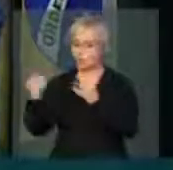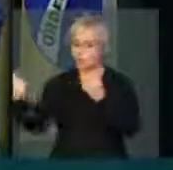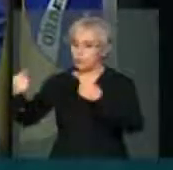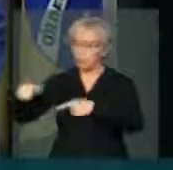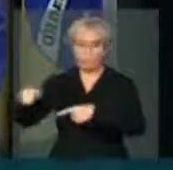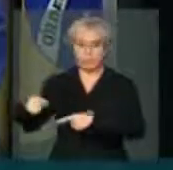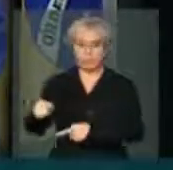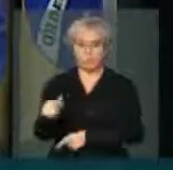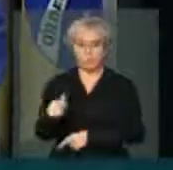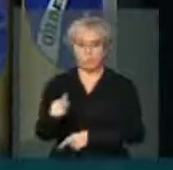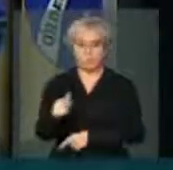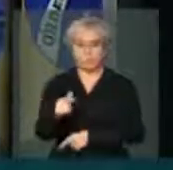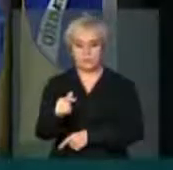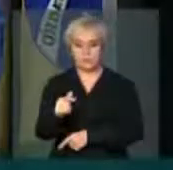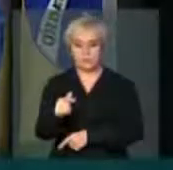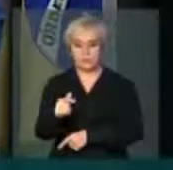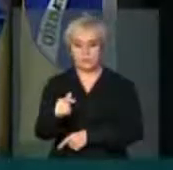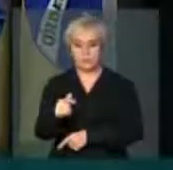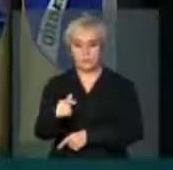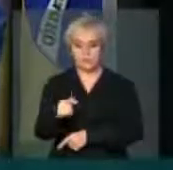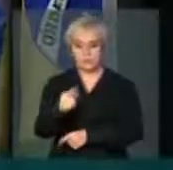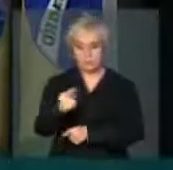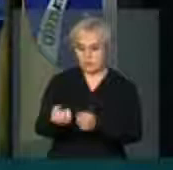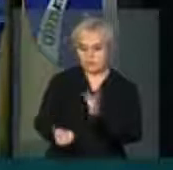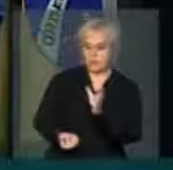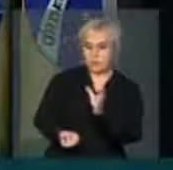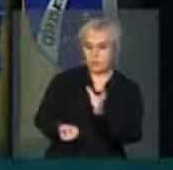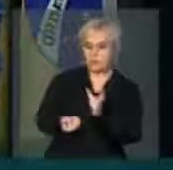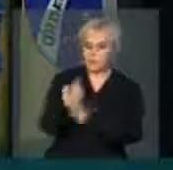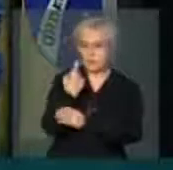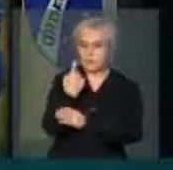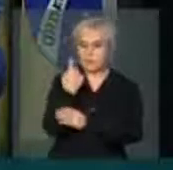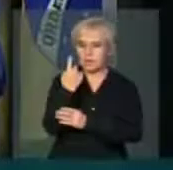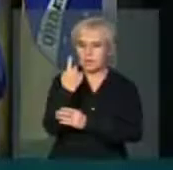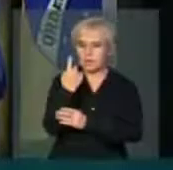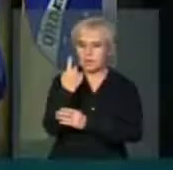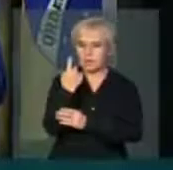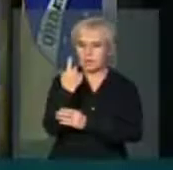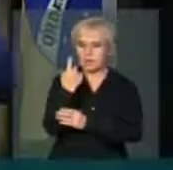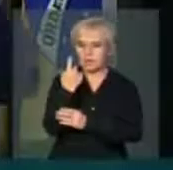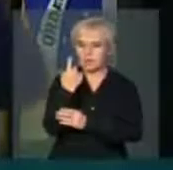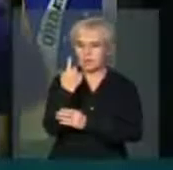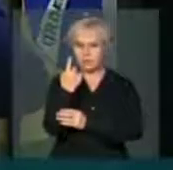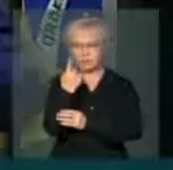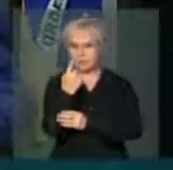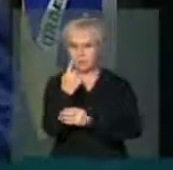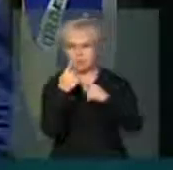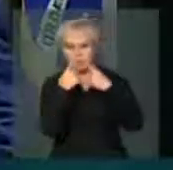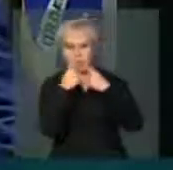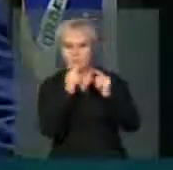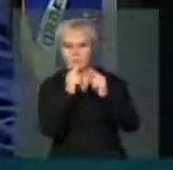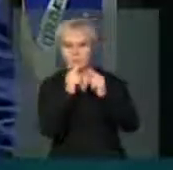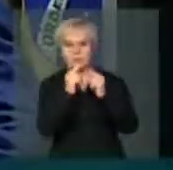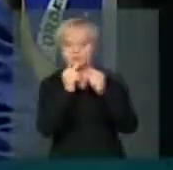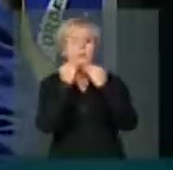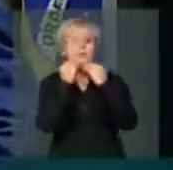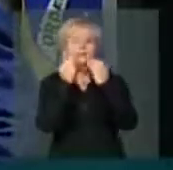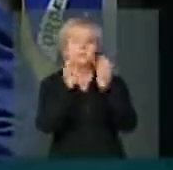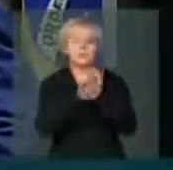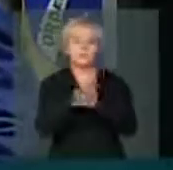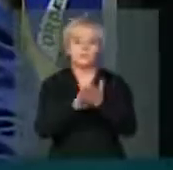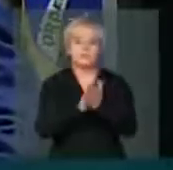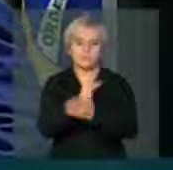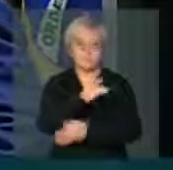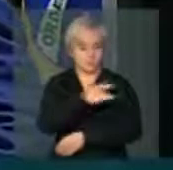não teve ainda chance de criar uma única crise para a presidente. Eles tomam conta. E o PT